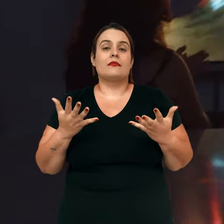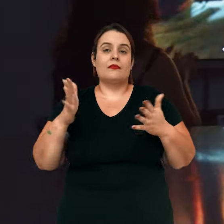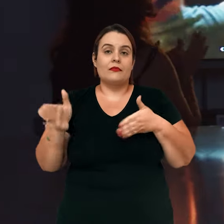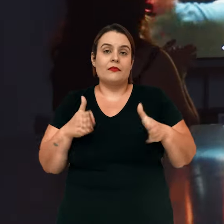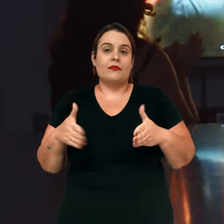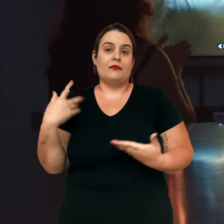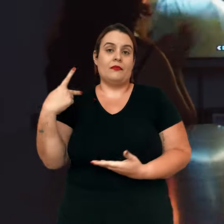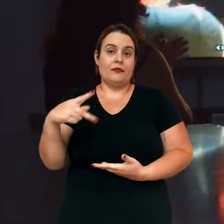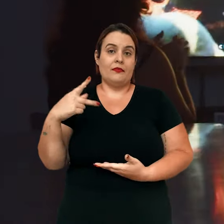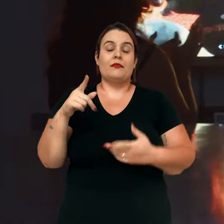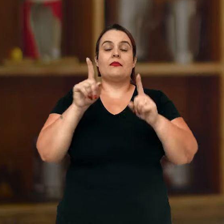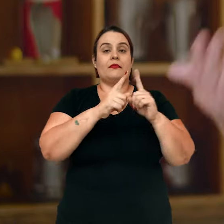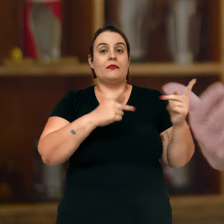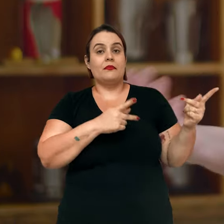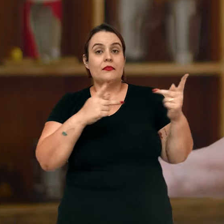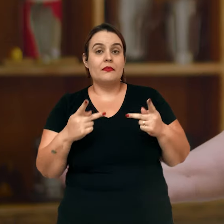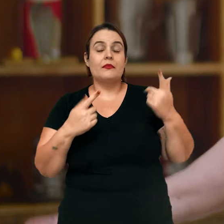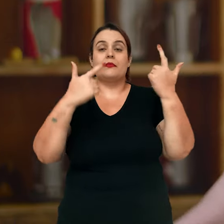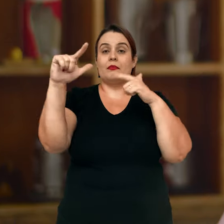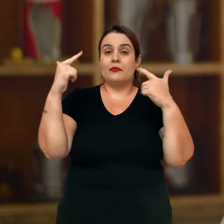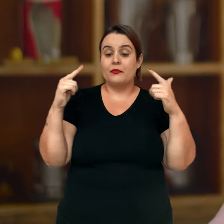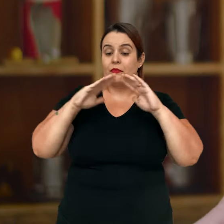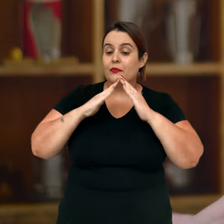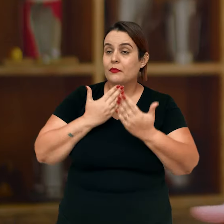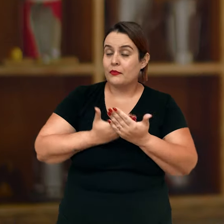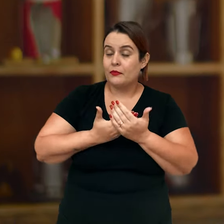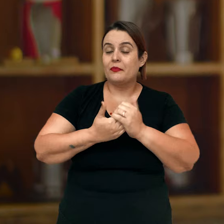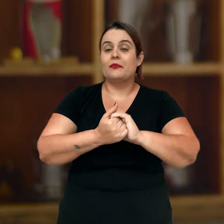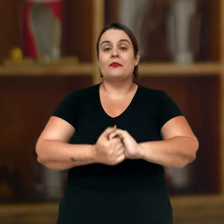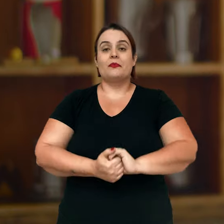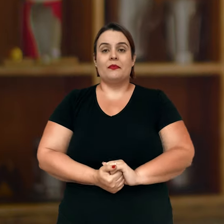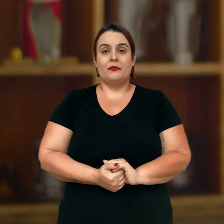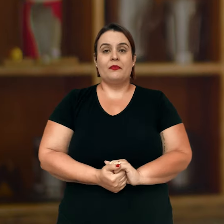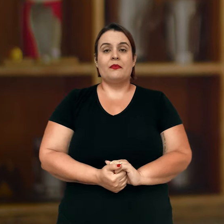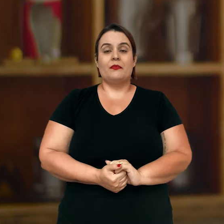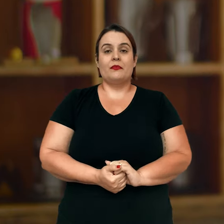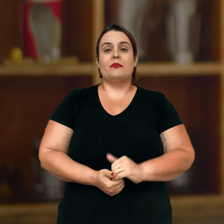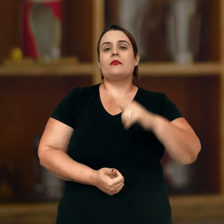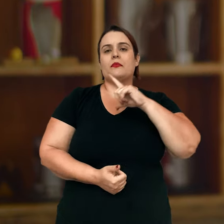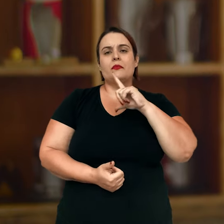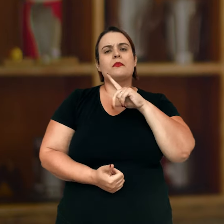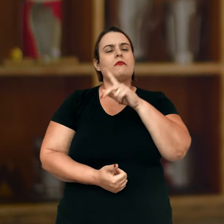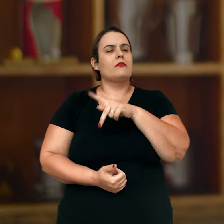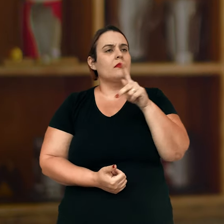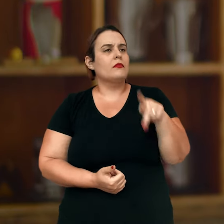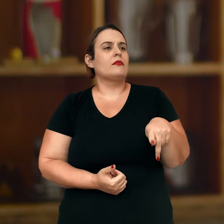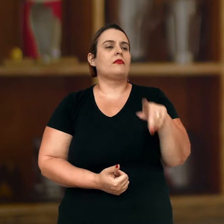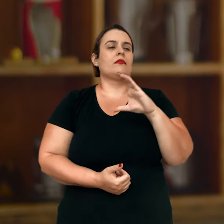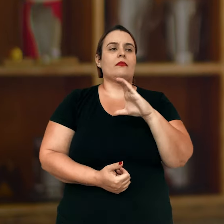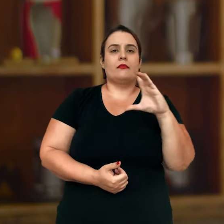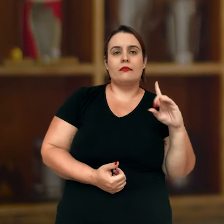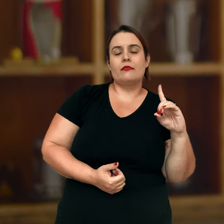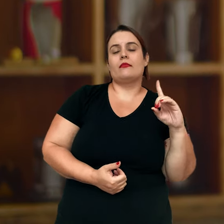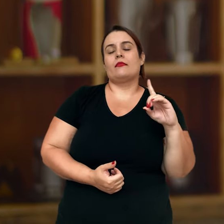fomentar as produções deles. E visitando as outras escolas, tanto o corpo de